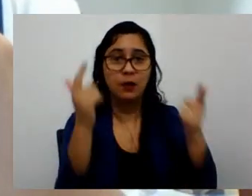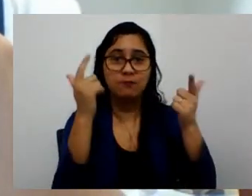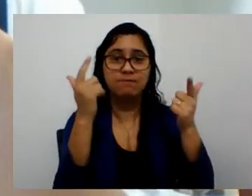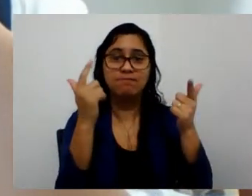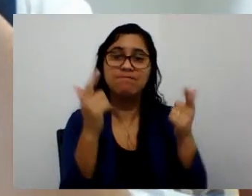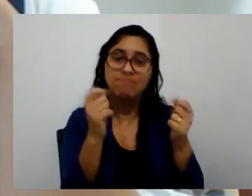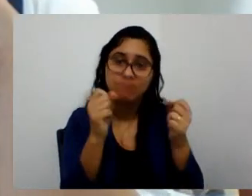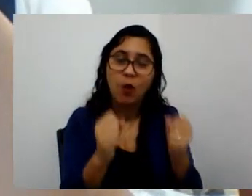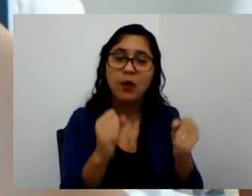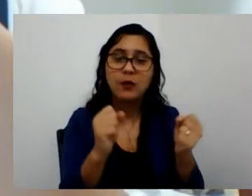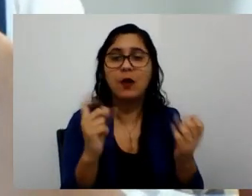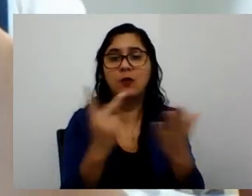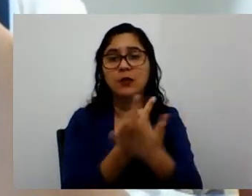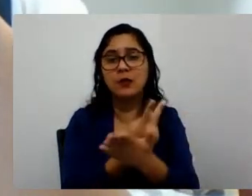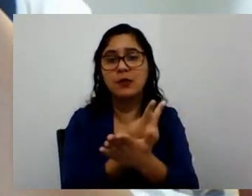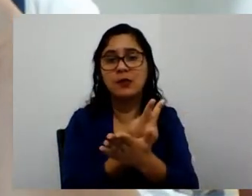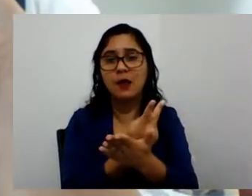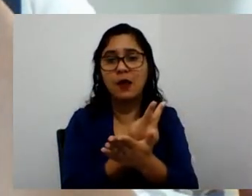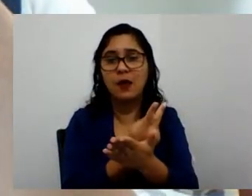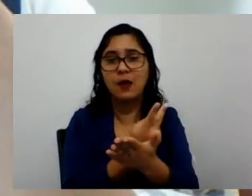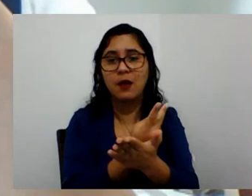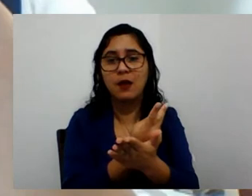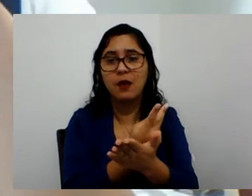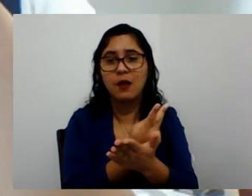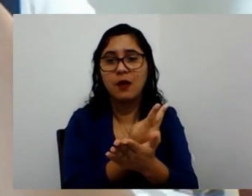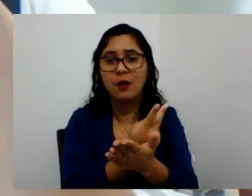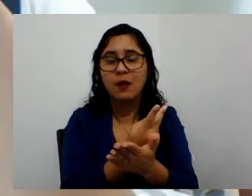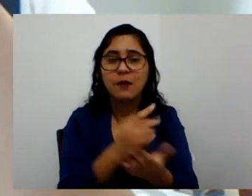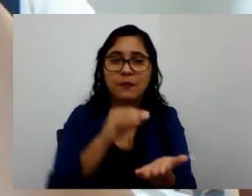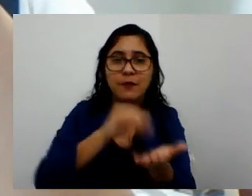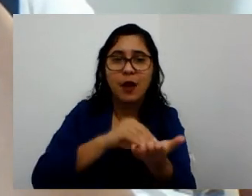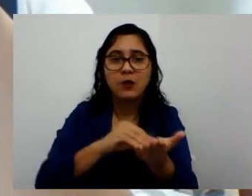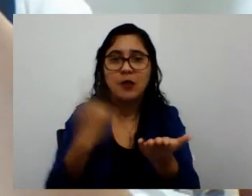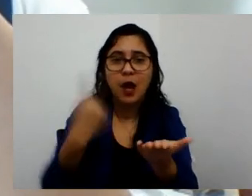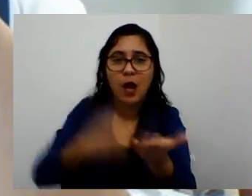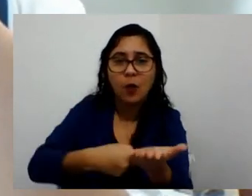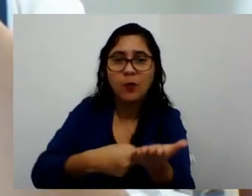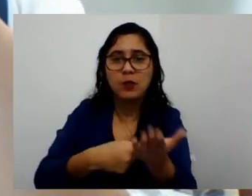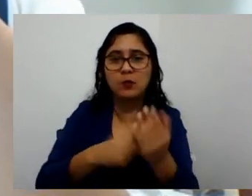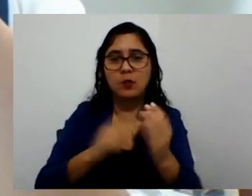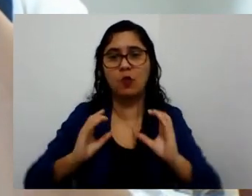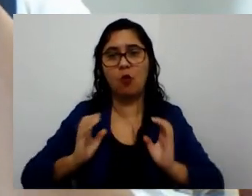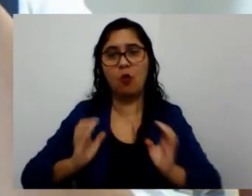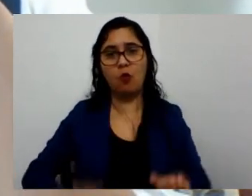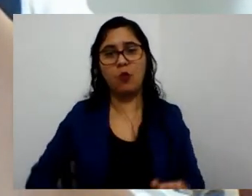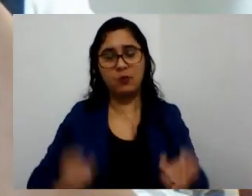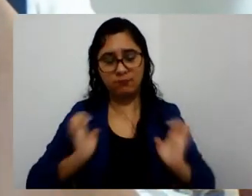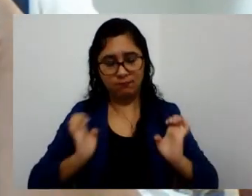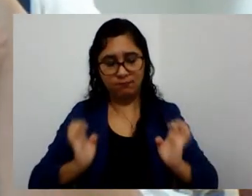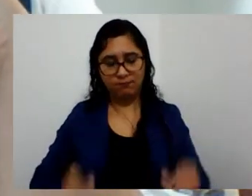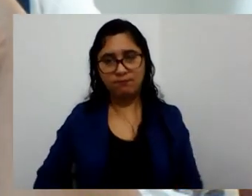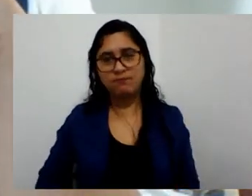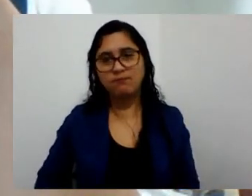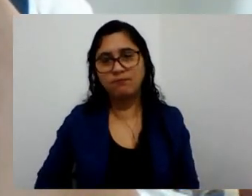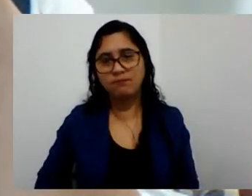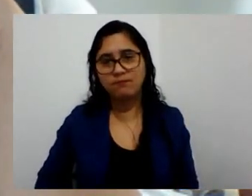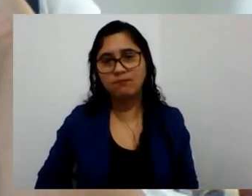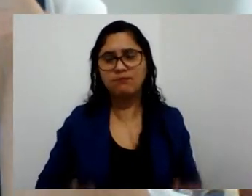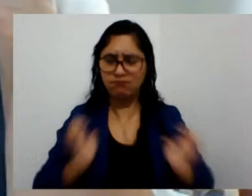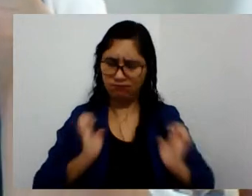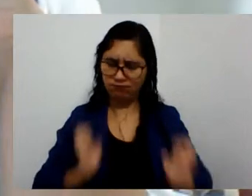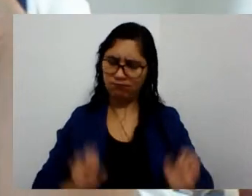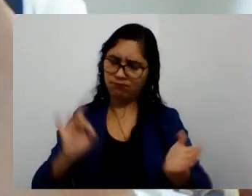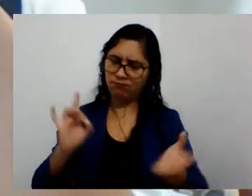levar a processos de construção poucos comprometidos com o comportamento ético ético de verdade,